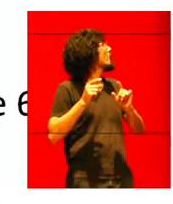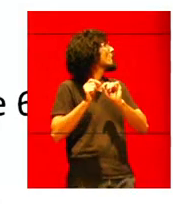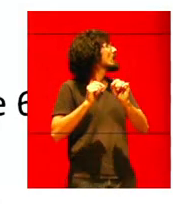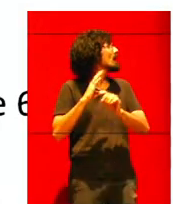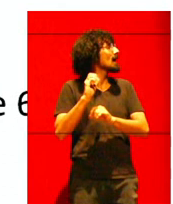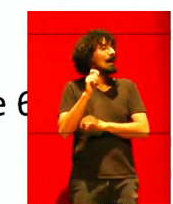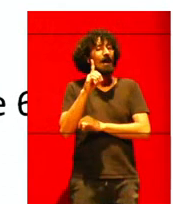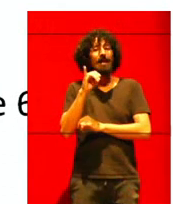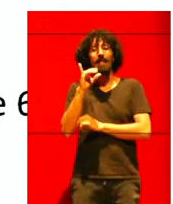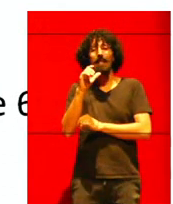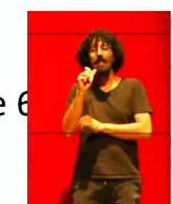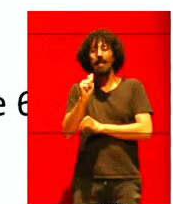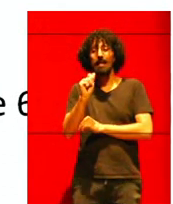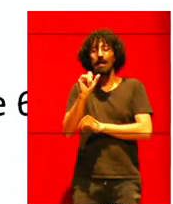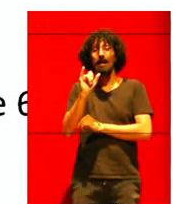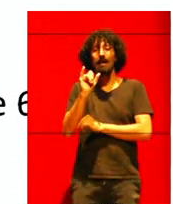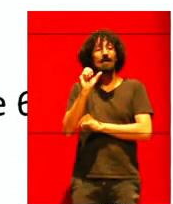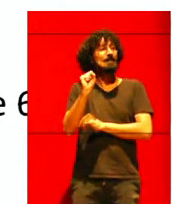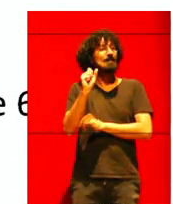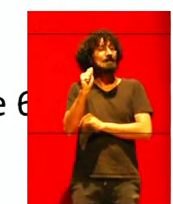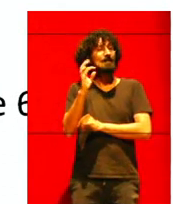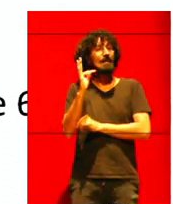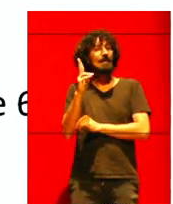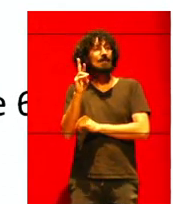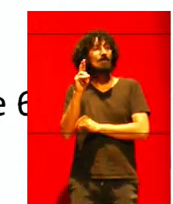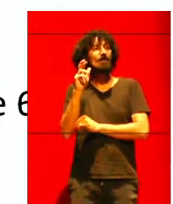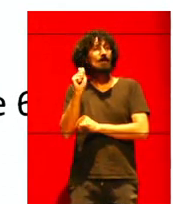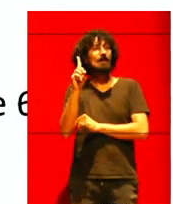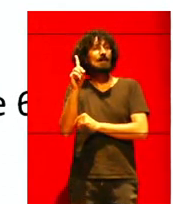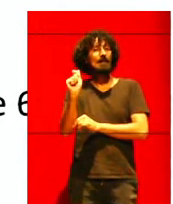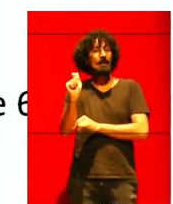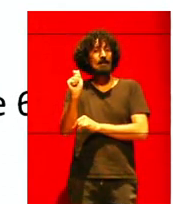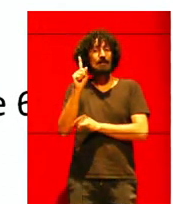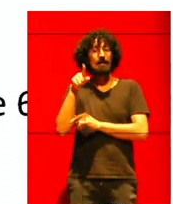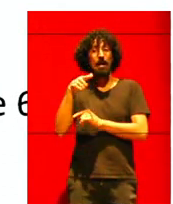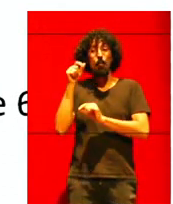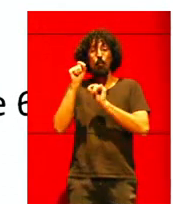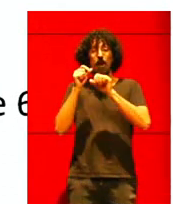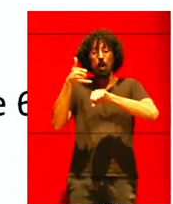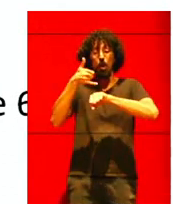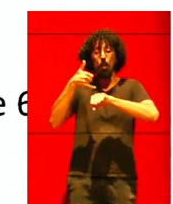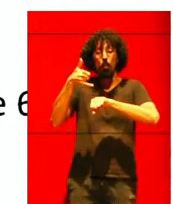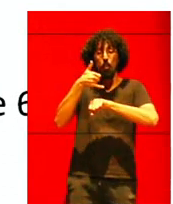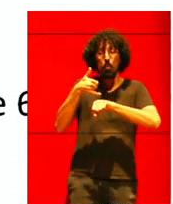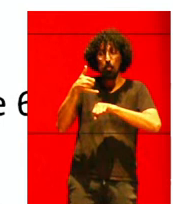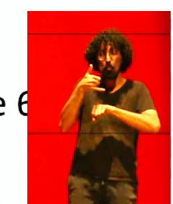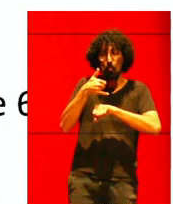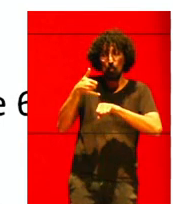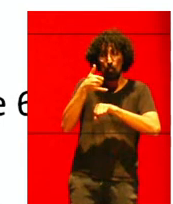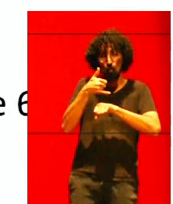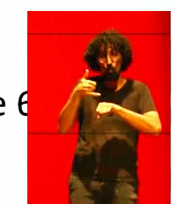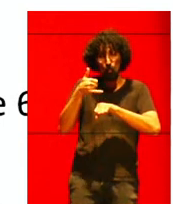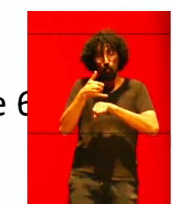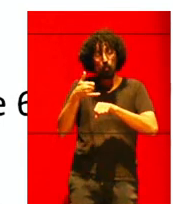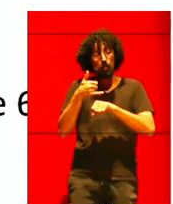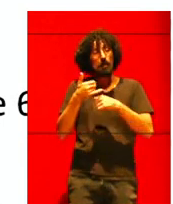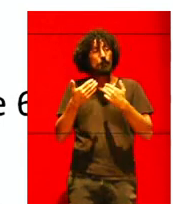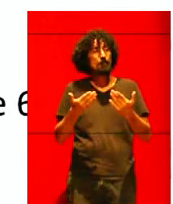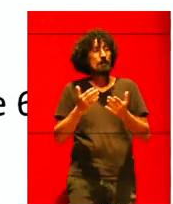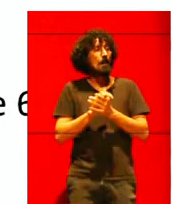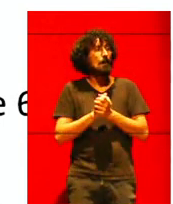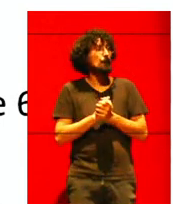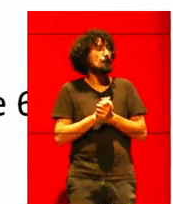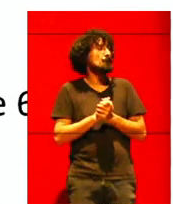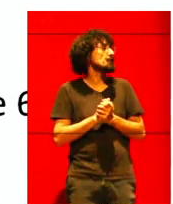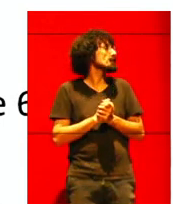Vão se apresentar a temperatura ambiente como sólidos, são as gorduras, ok? Exceção, professor,